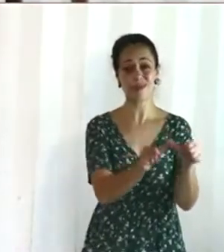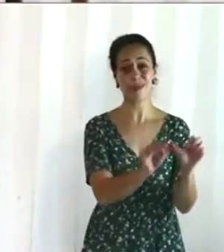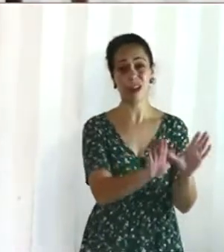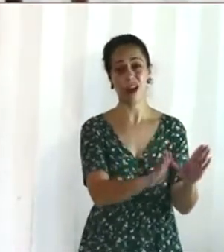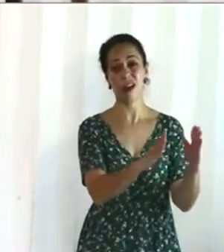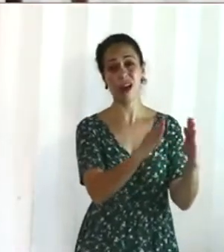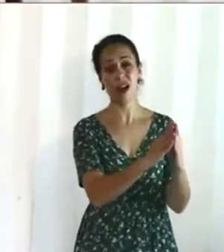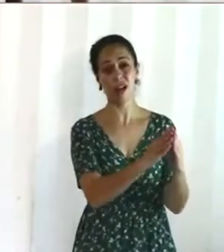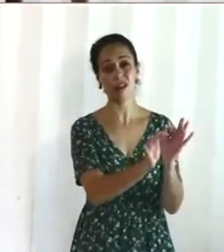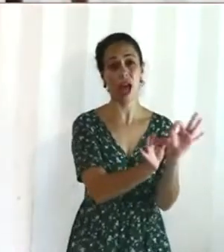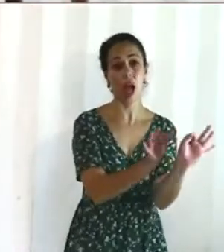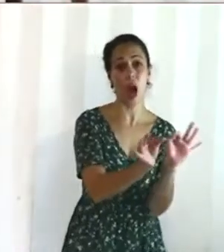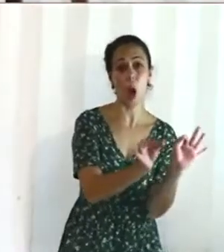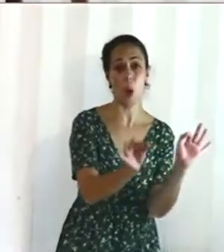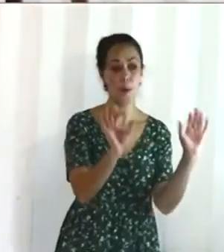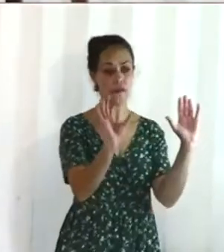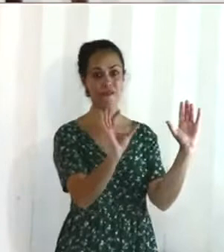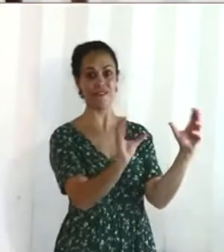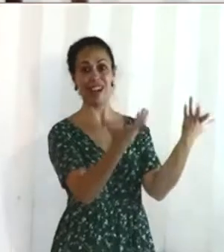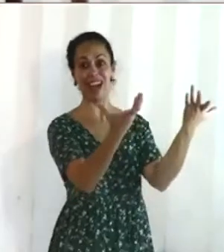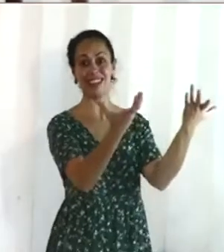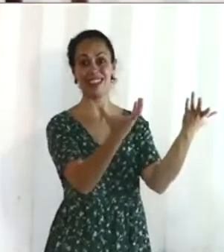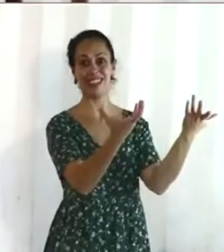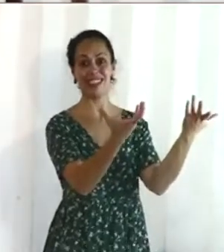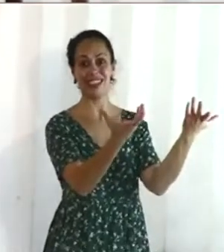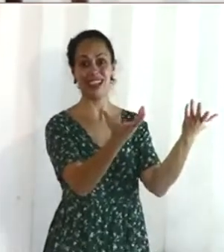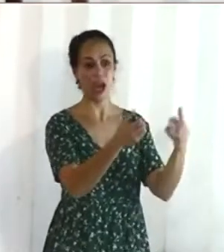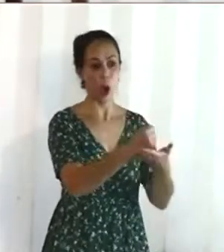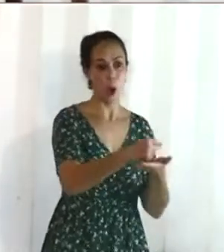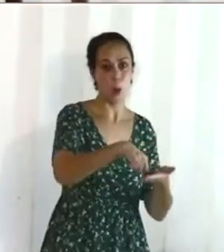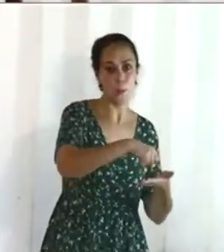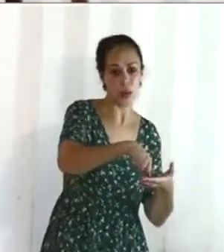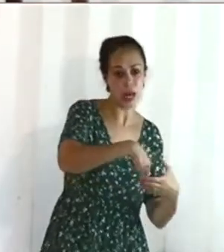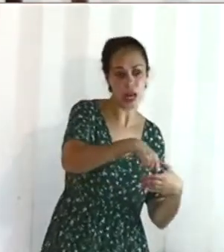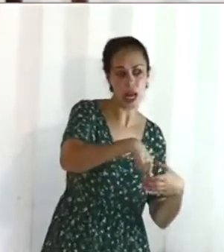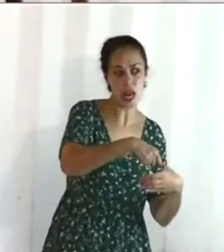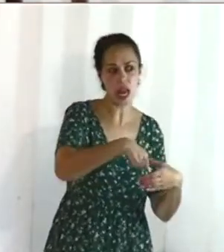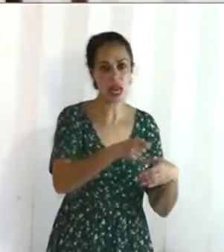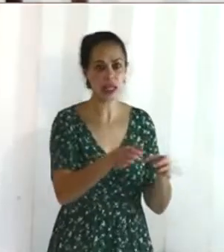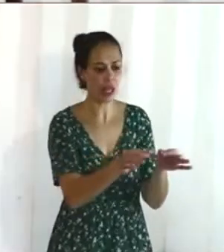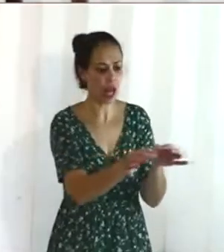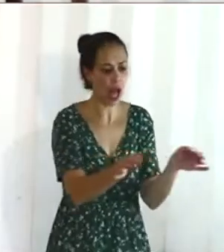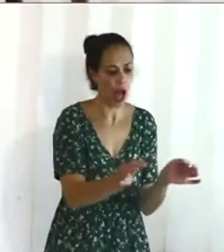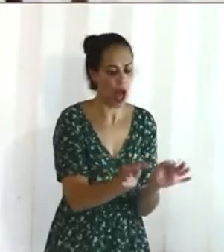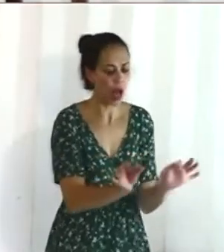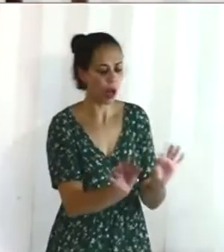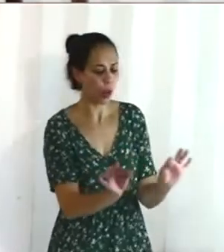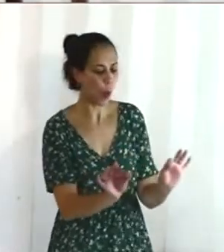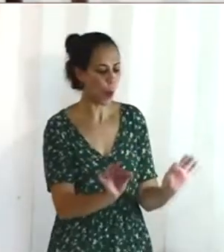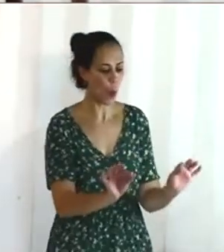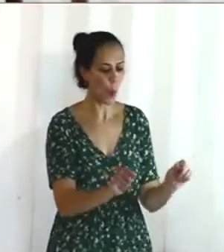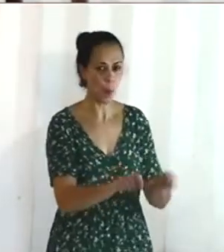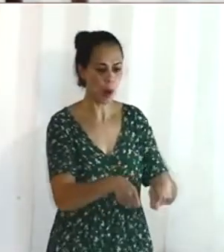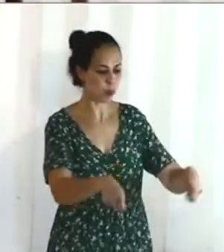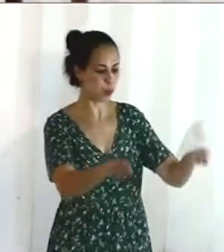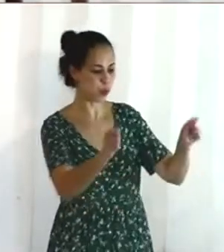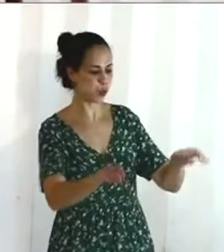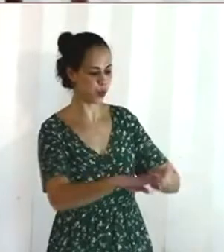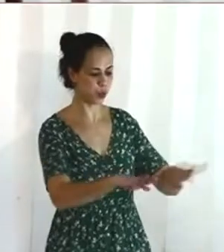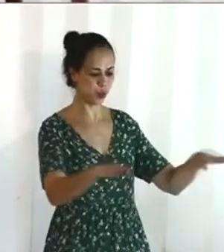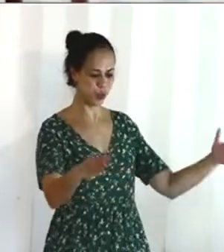esse grande momento em que eles terão a ceia ali,